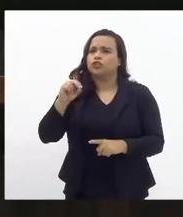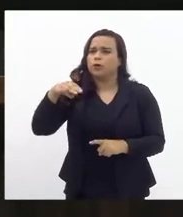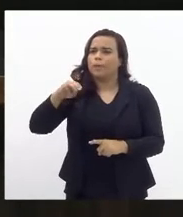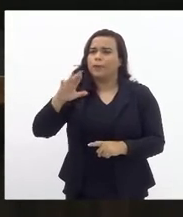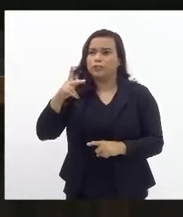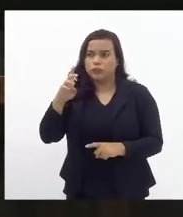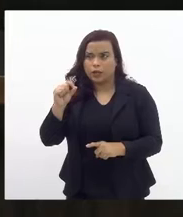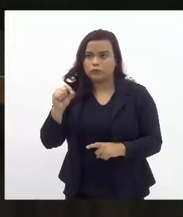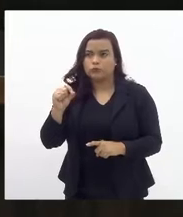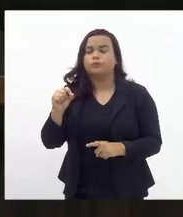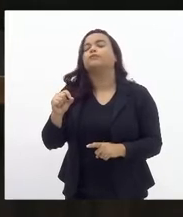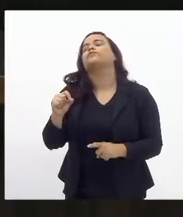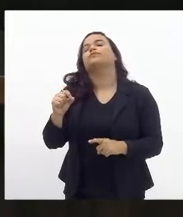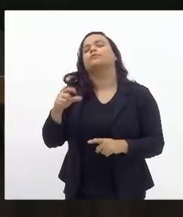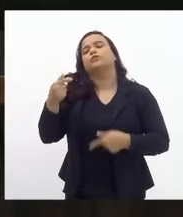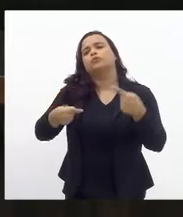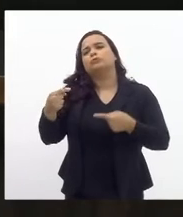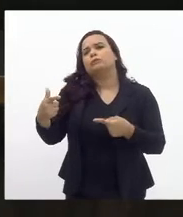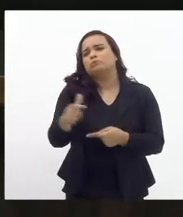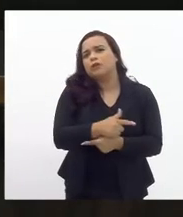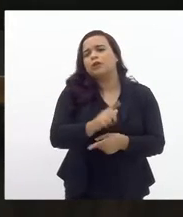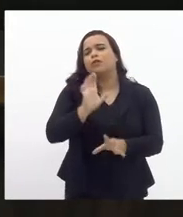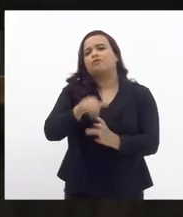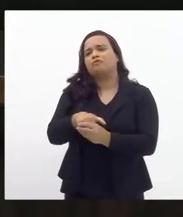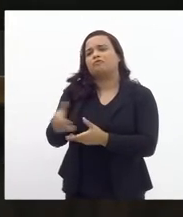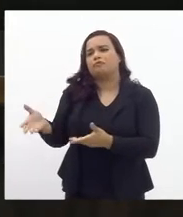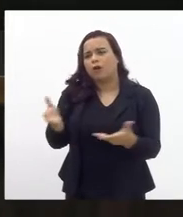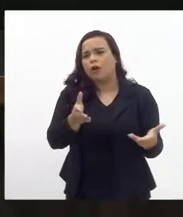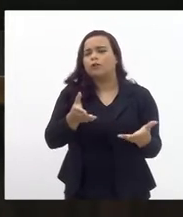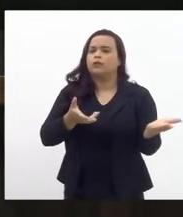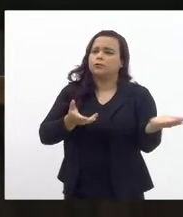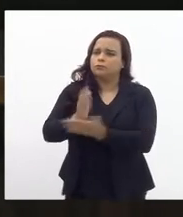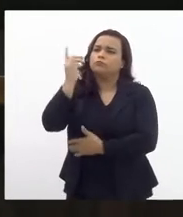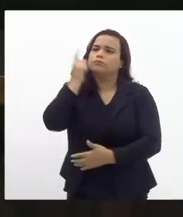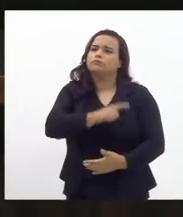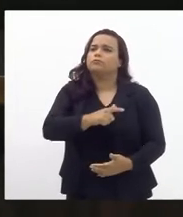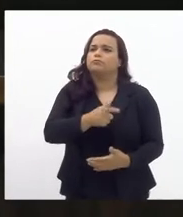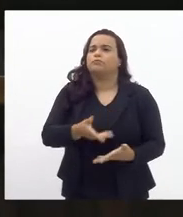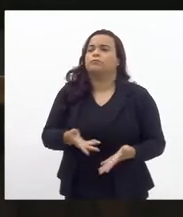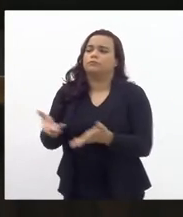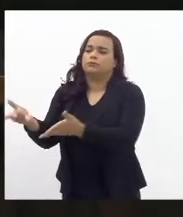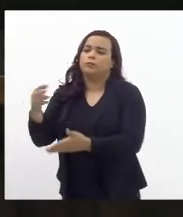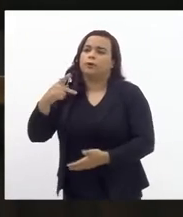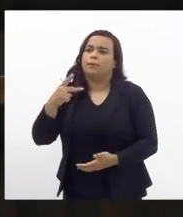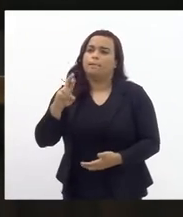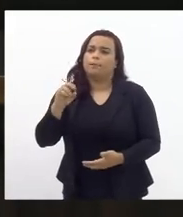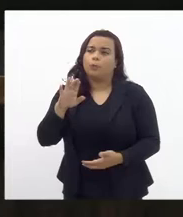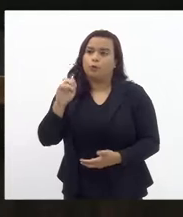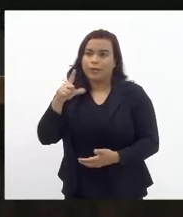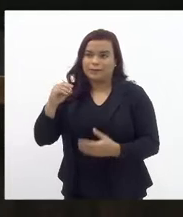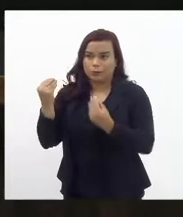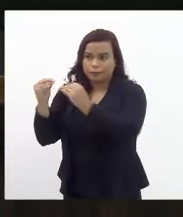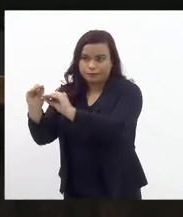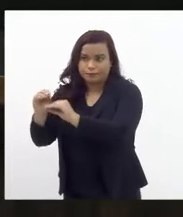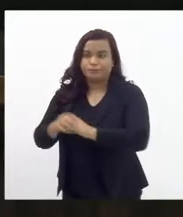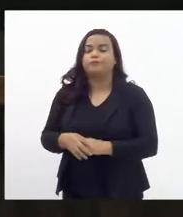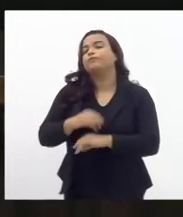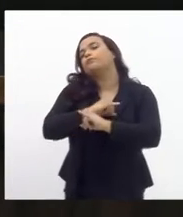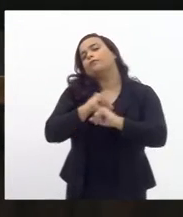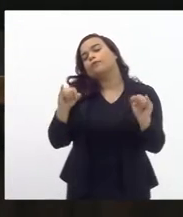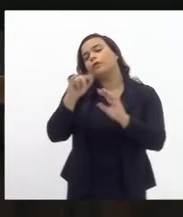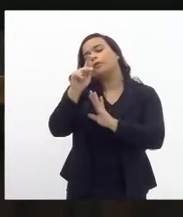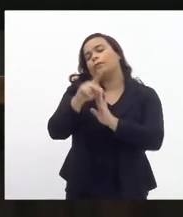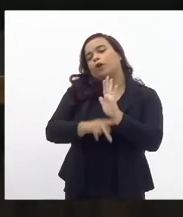não havendo o que querer discutir, em votação. Os senhores que aprovam, mandem-se como estão. Aprovado, vai à promulgação. Anuncio o projeto de resolução